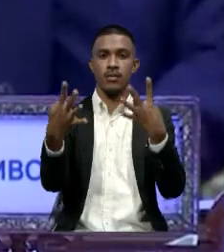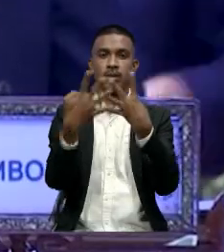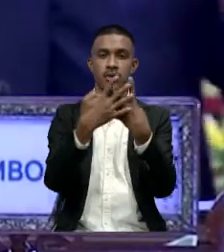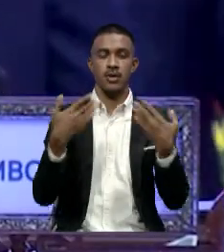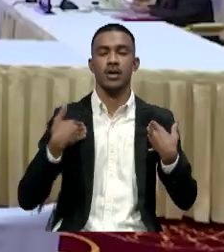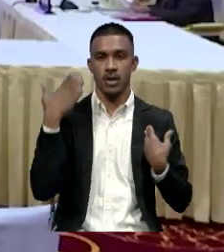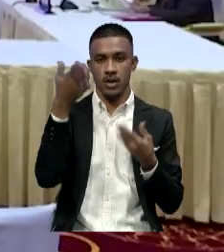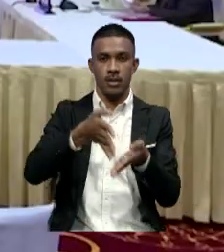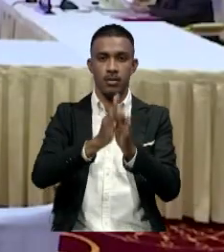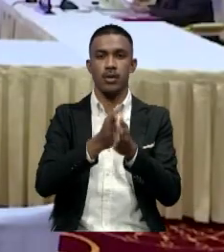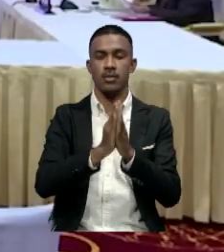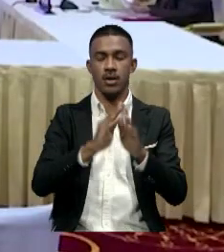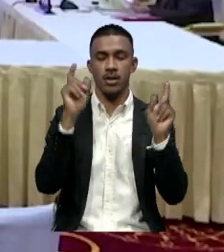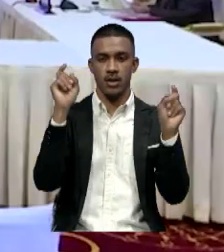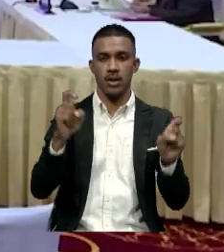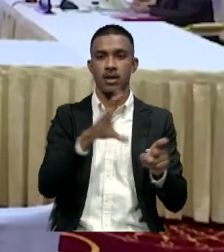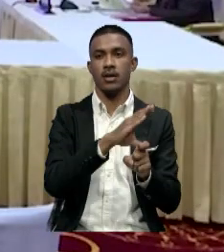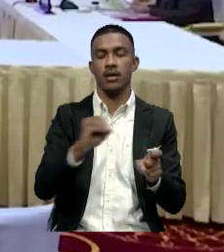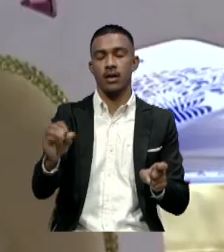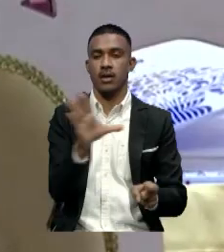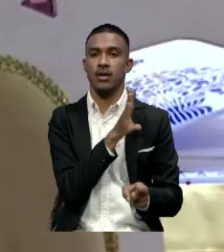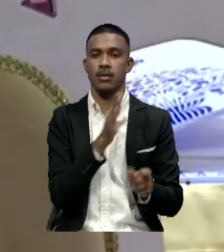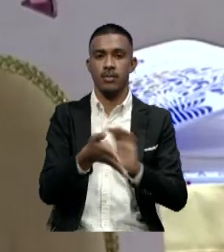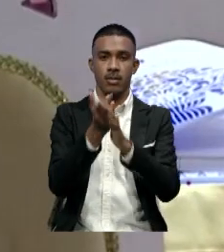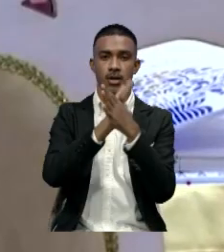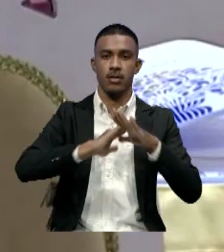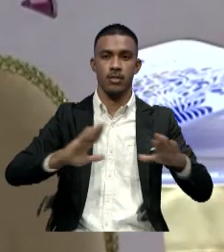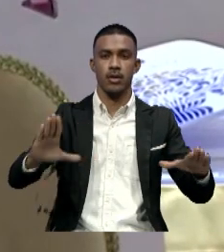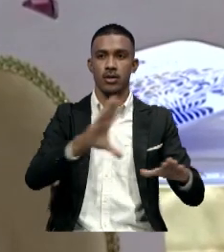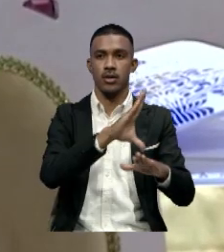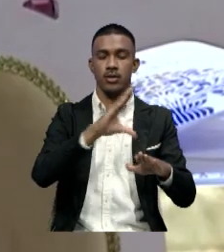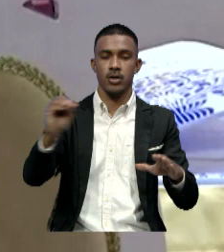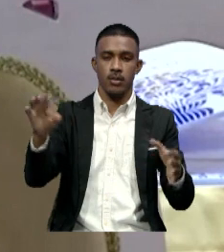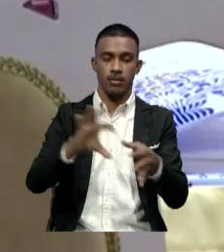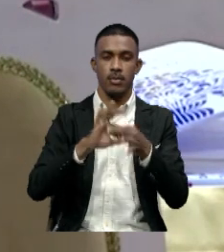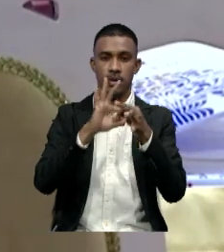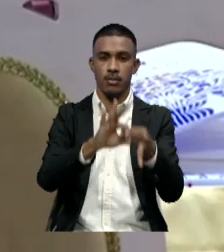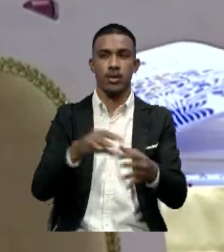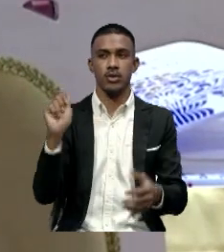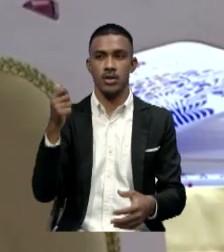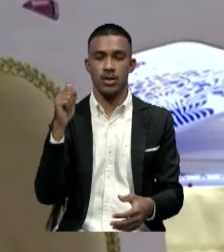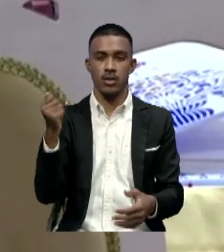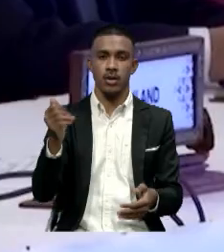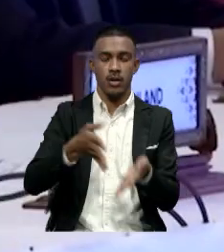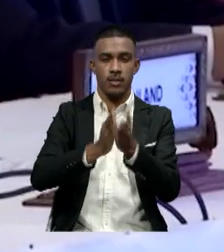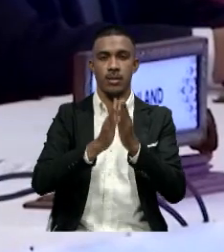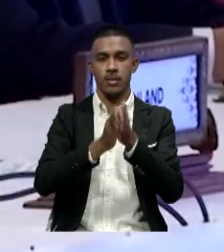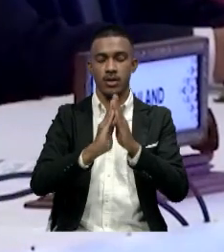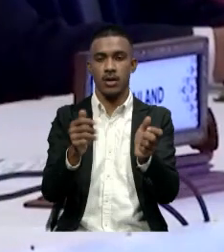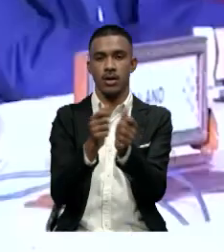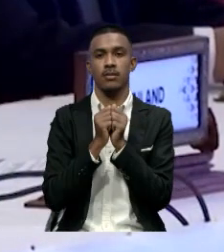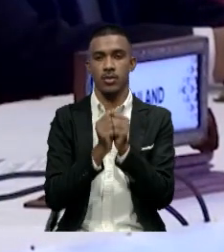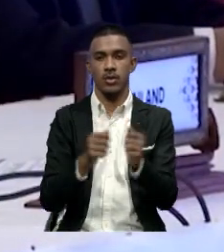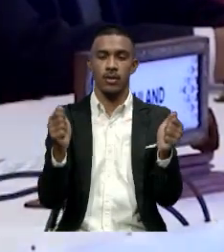Myanmar, se obriga a reconsideração do plano paz. Bloco os membros Sanulo pressiona o Myanmar a Tuhamutu, o